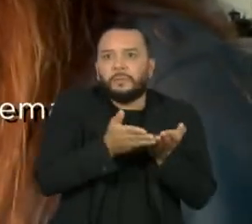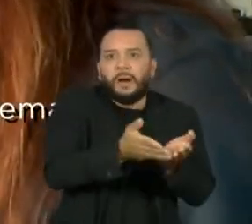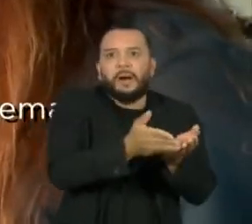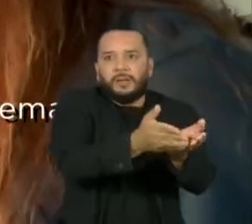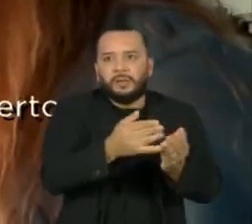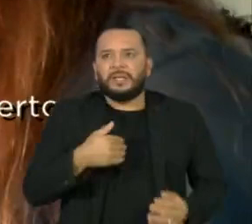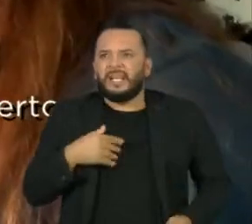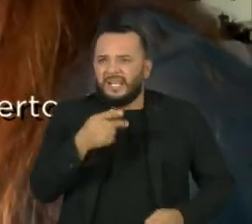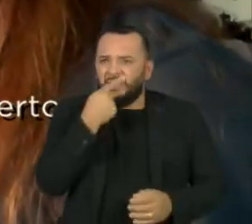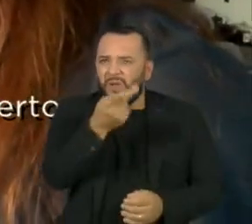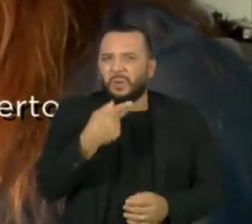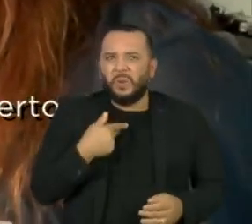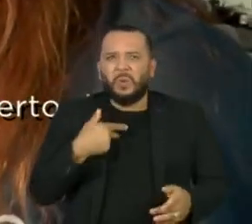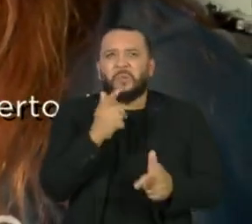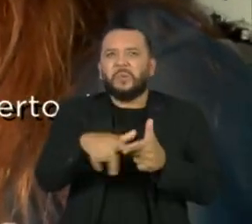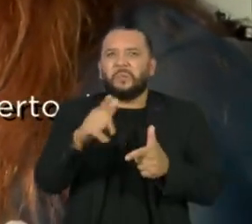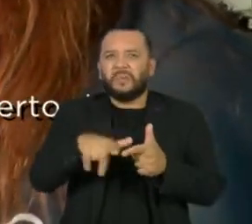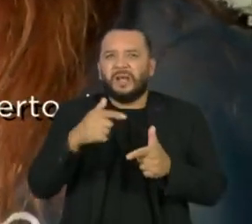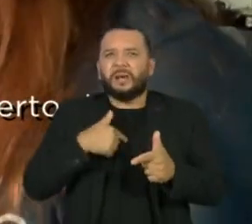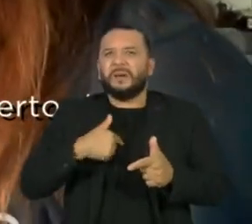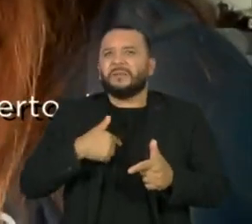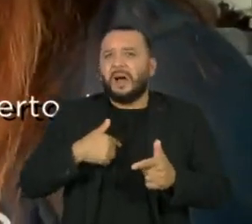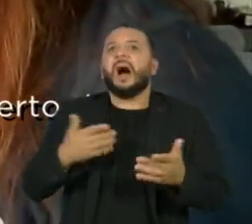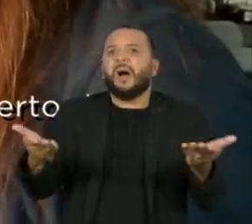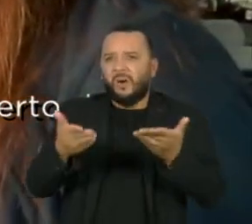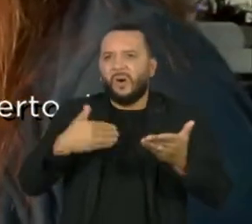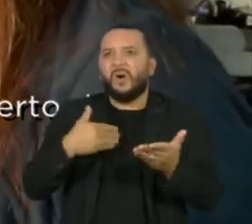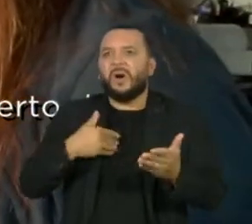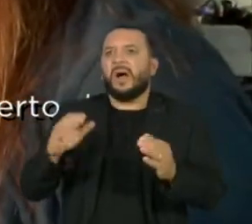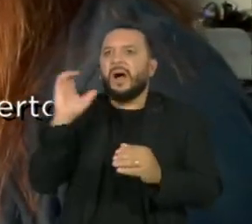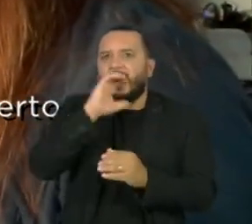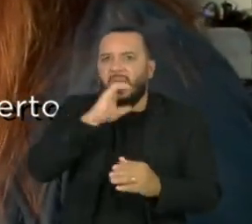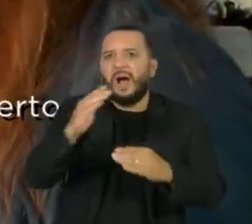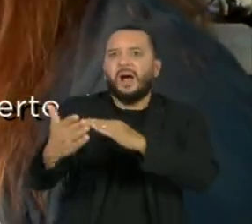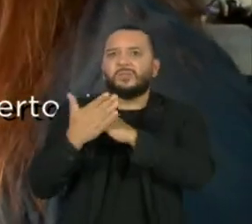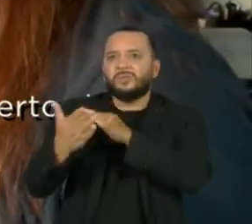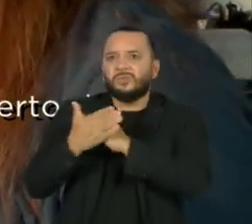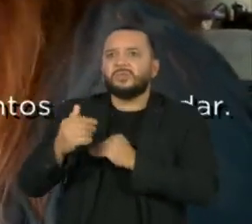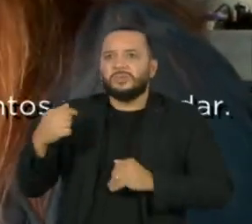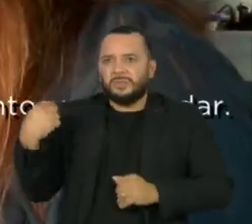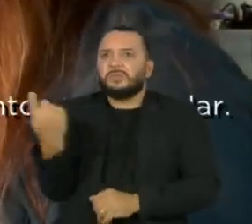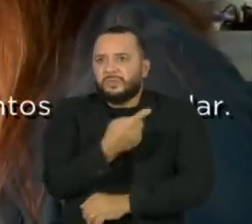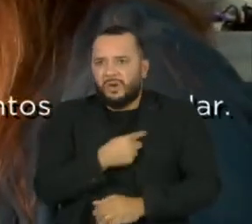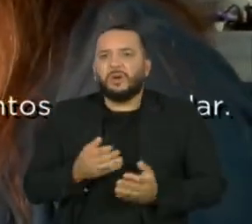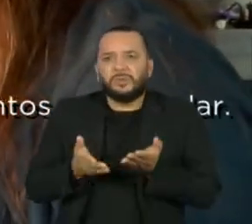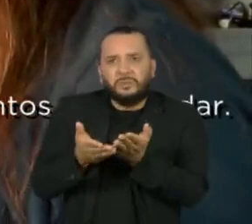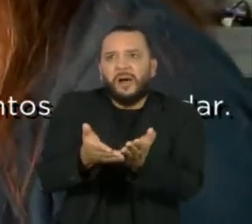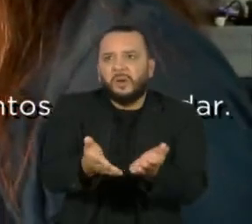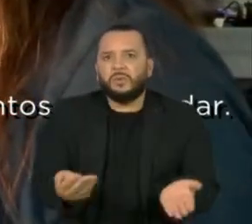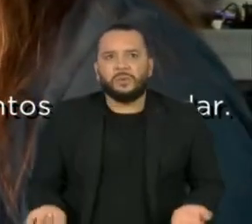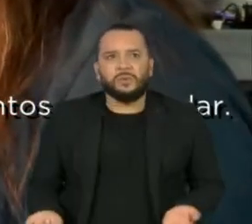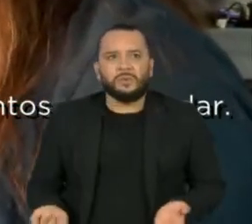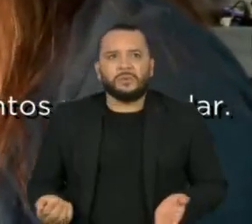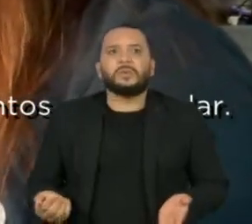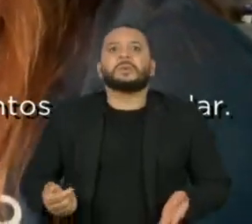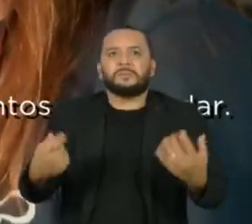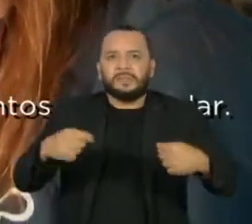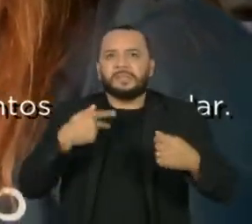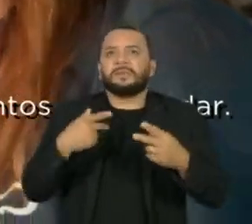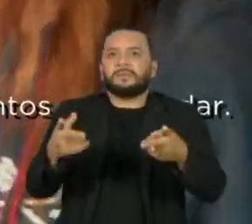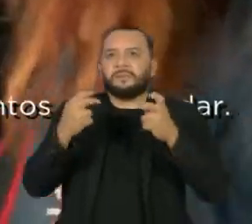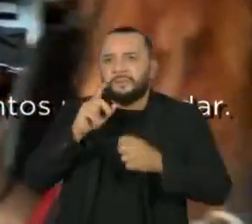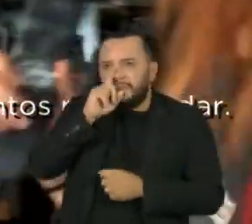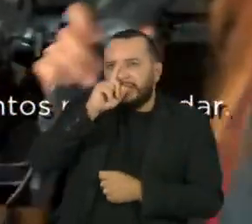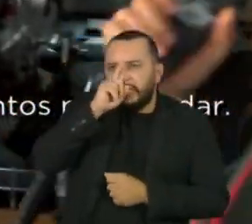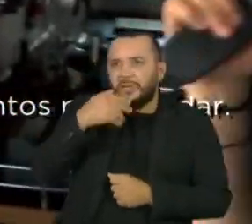maiden situation. They're gonna launch now the message, but we are the ones that are closer to them. Yeah, say we received their mayday.